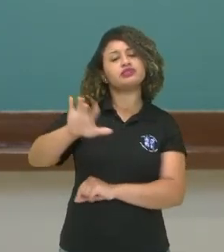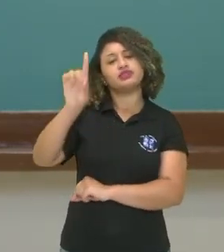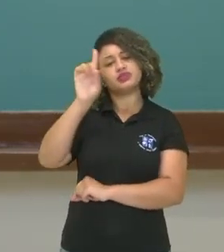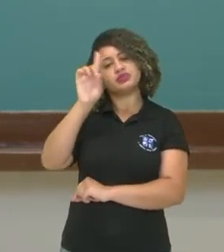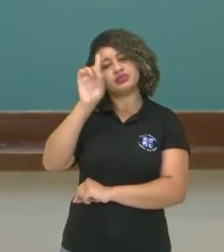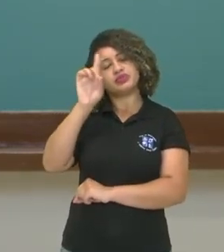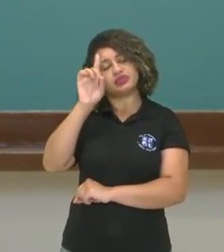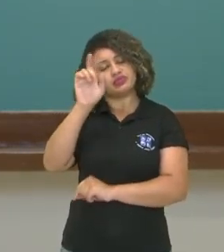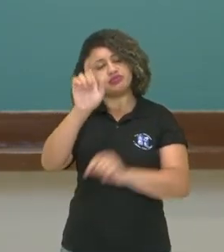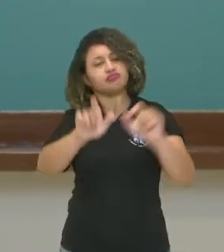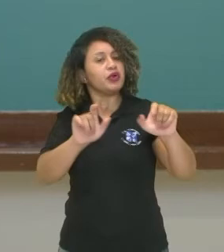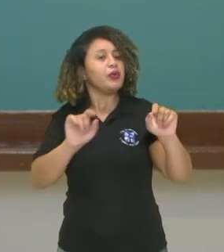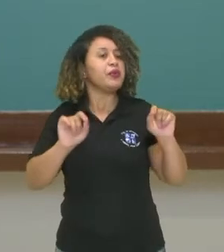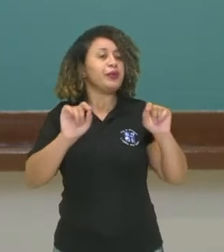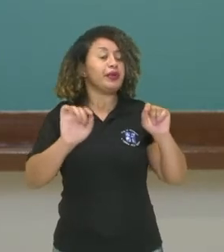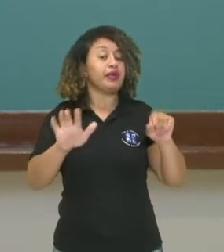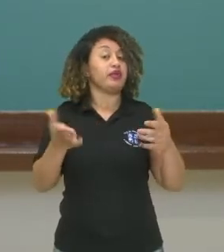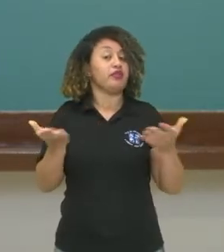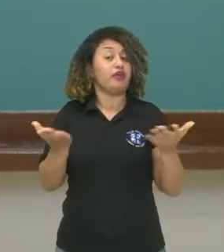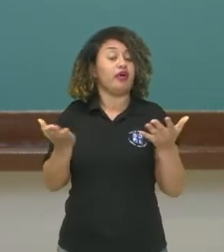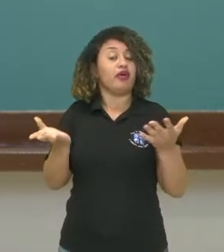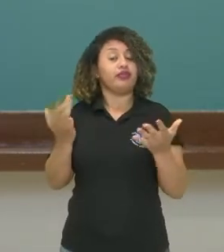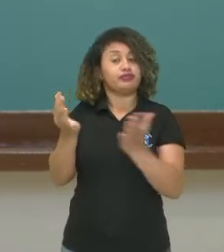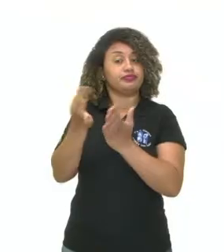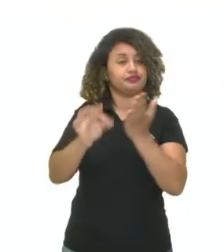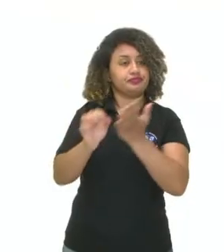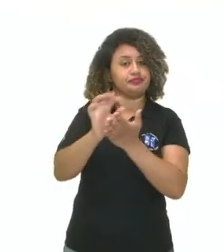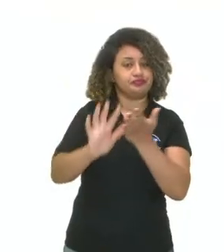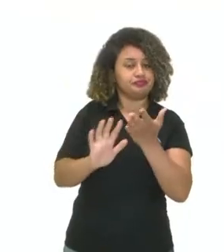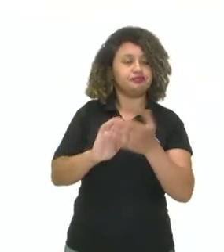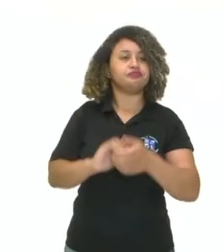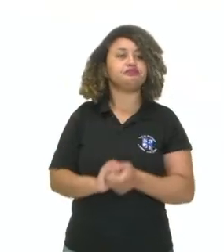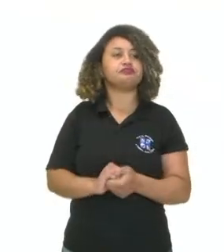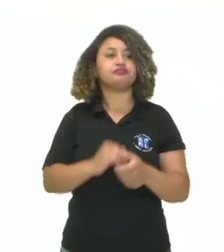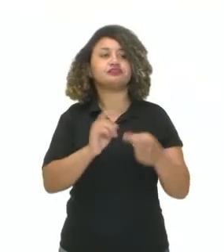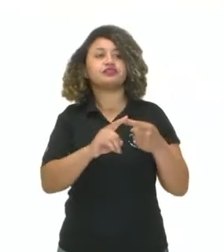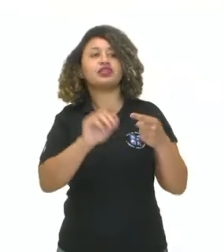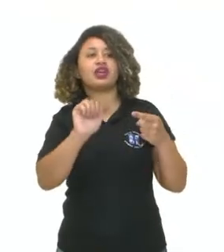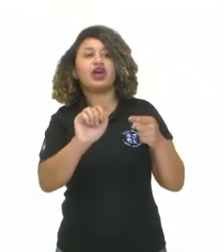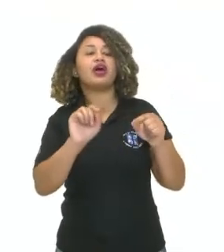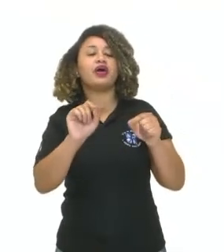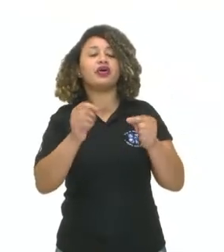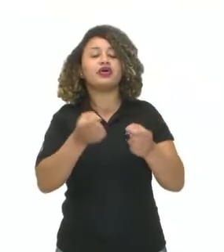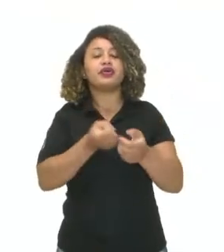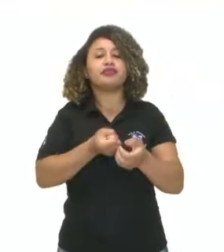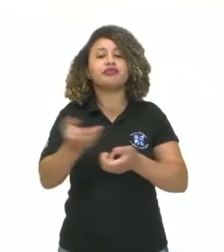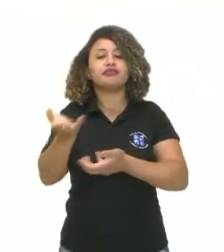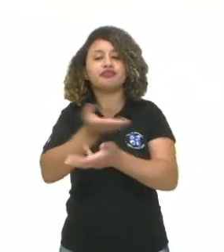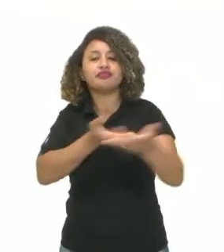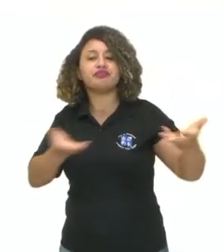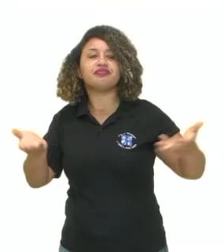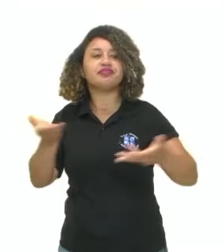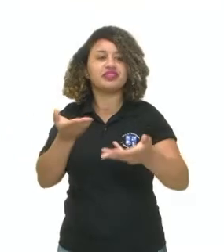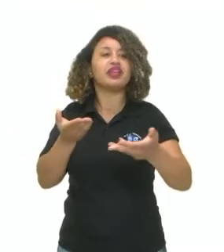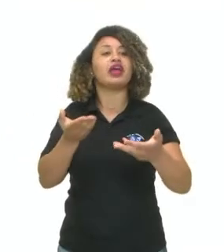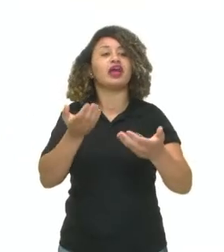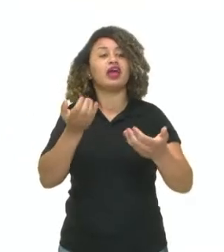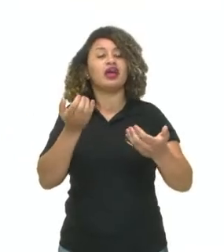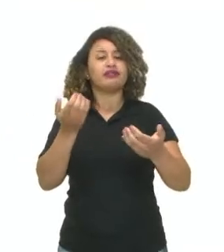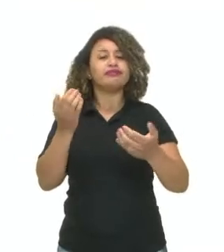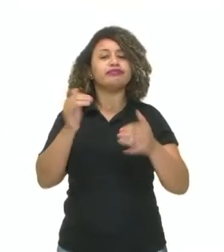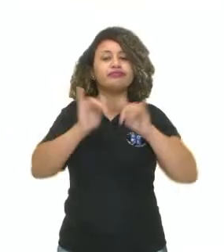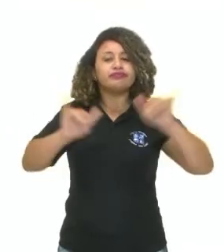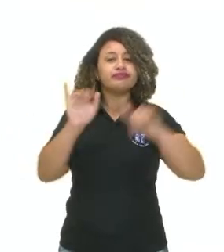das pessoas? Vejamos a resposta. Letra A. O compartilhamento de notícias falsas. Isso